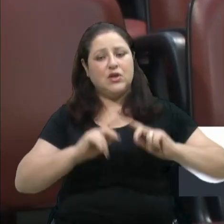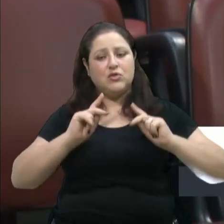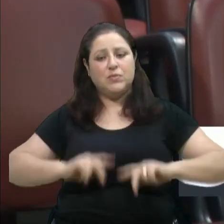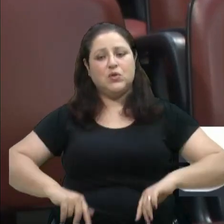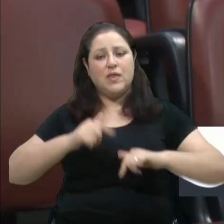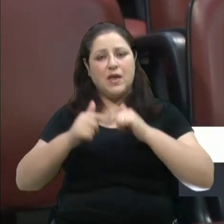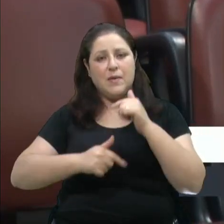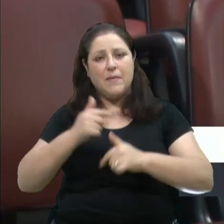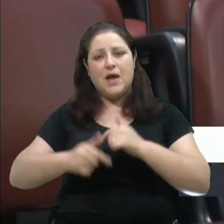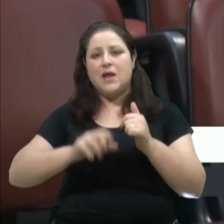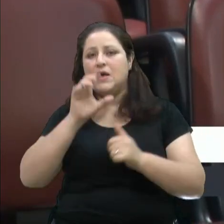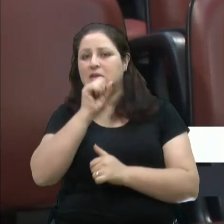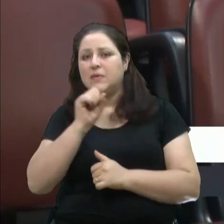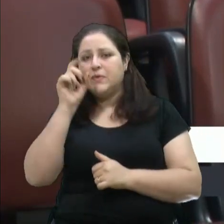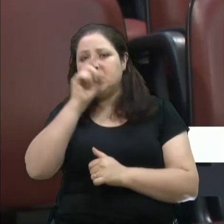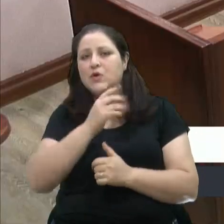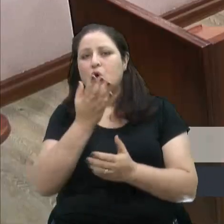comer uma carninha no final de semana obrigado